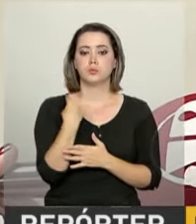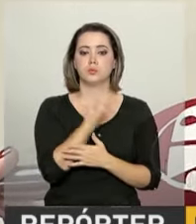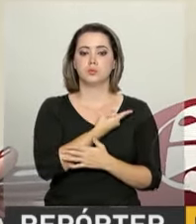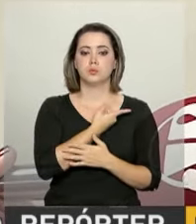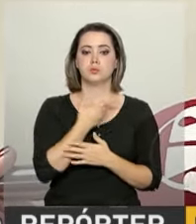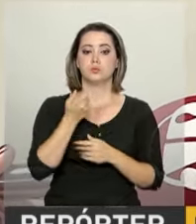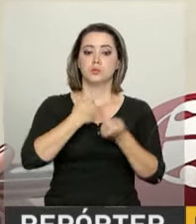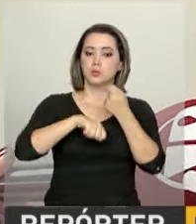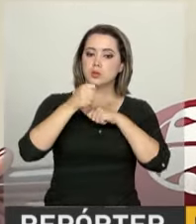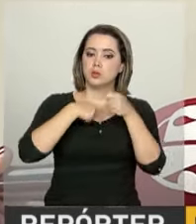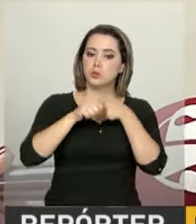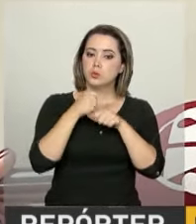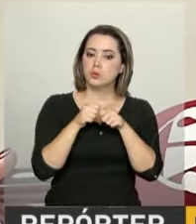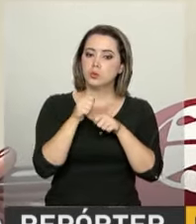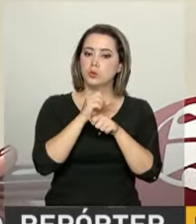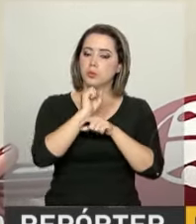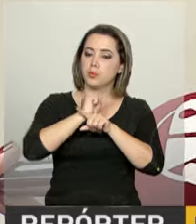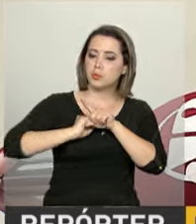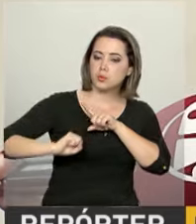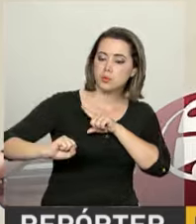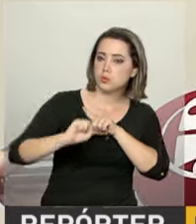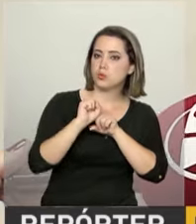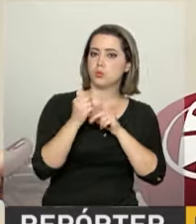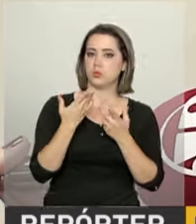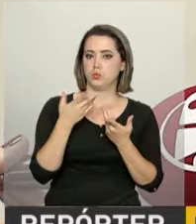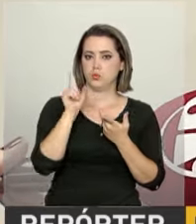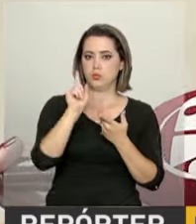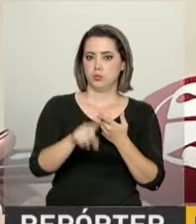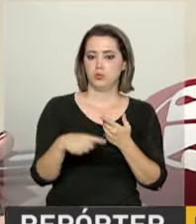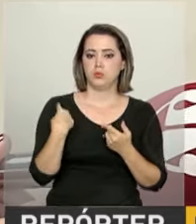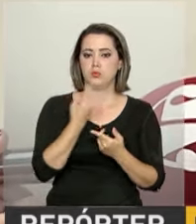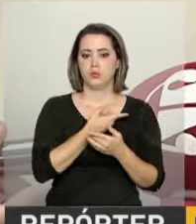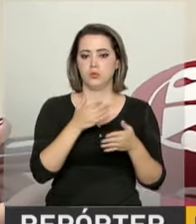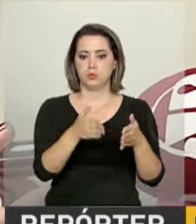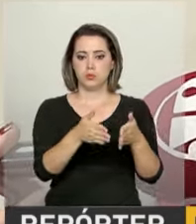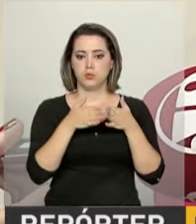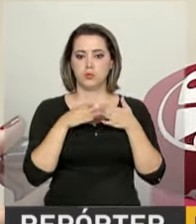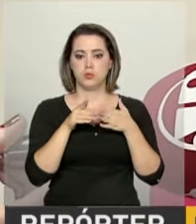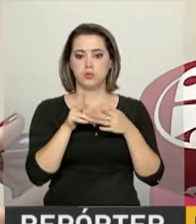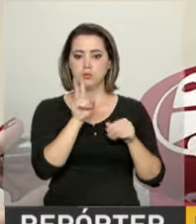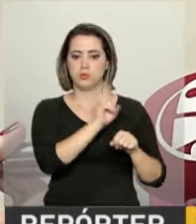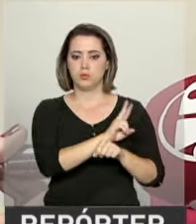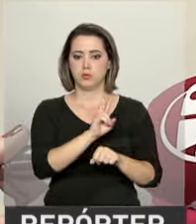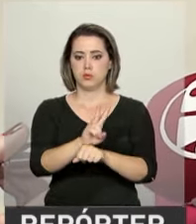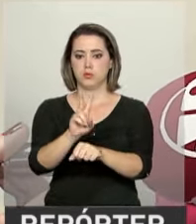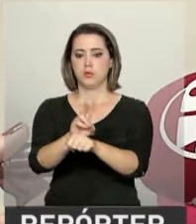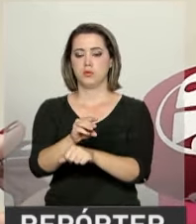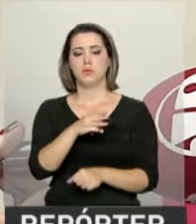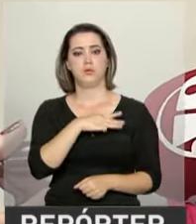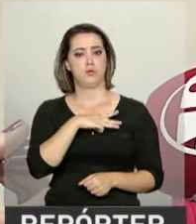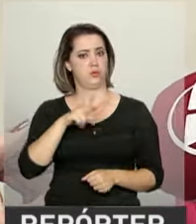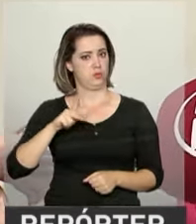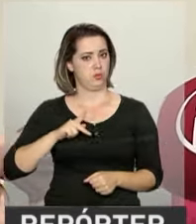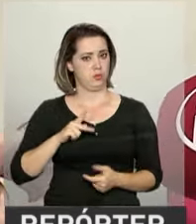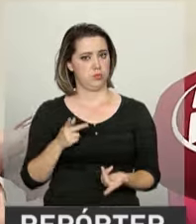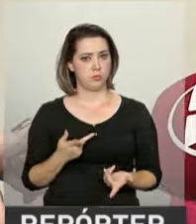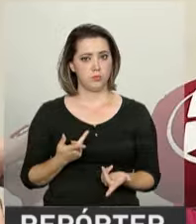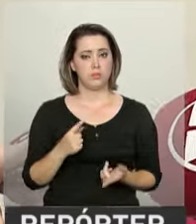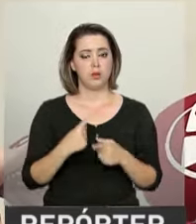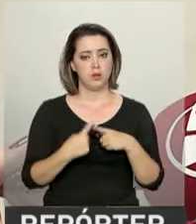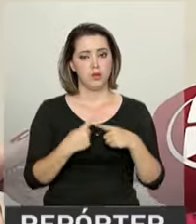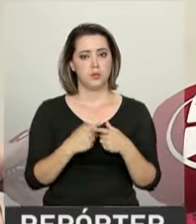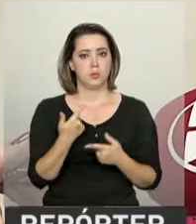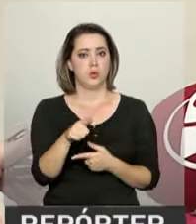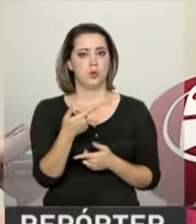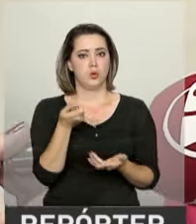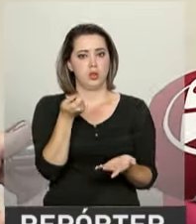situação econômica financeira dessas mulheres, será nós recorrermos às defensorias públicas. Porque na grande maioria elas